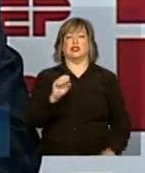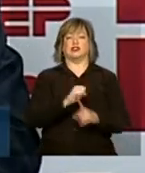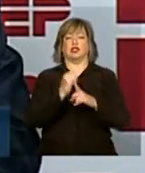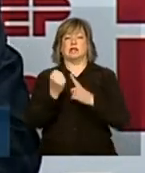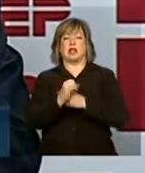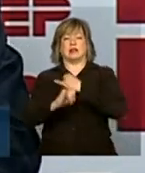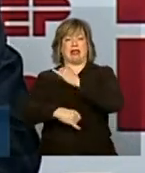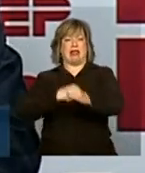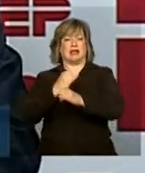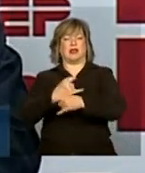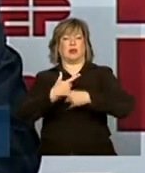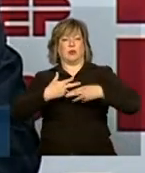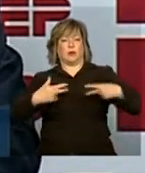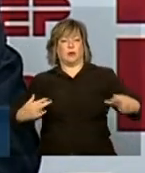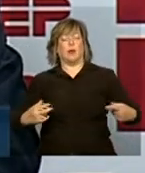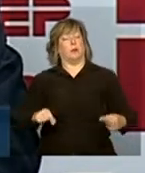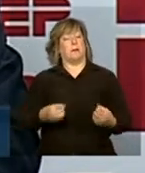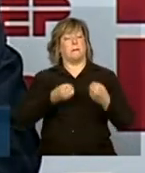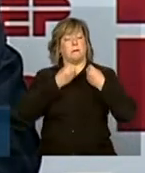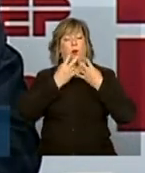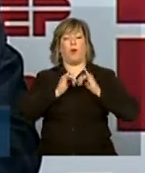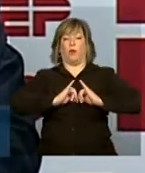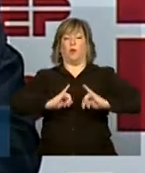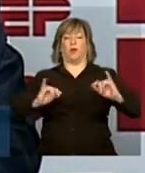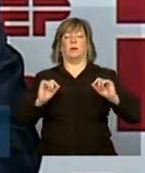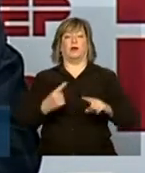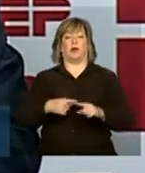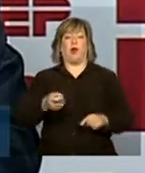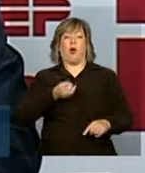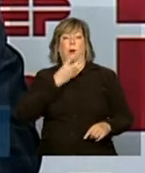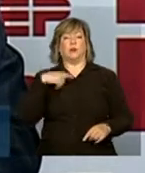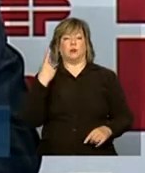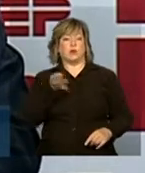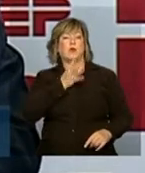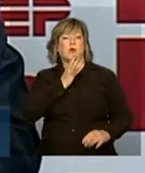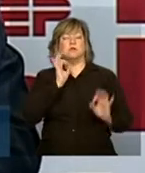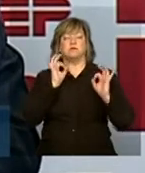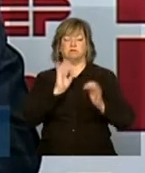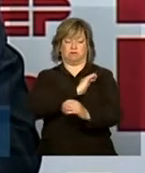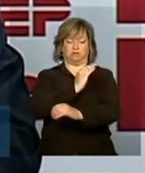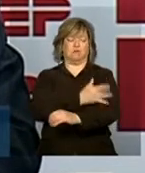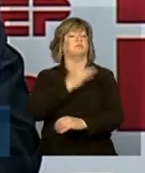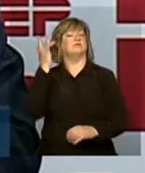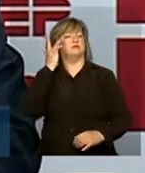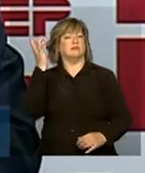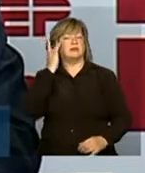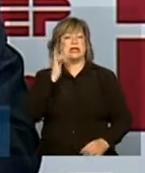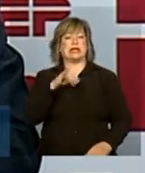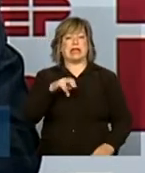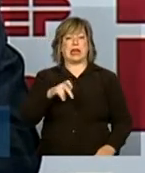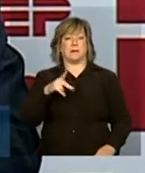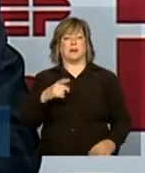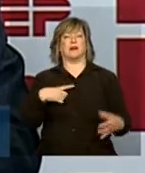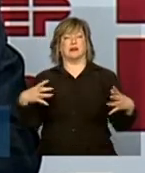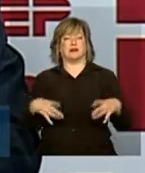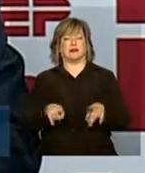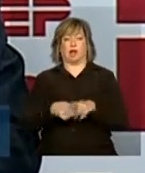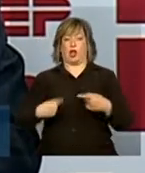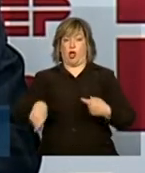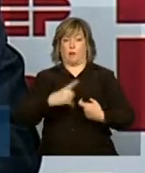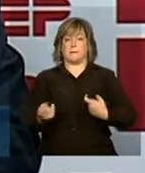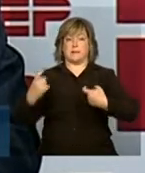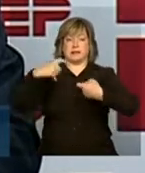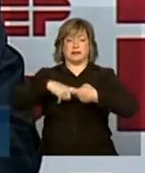uma ótima repercussão, que é, eu diria, um reconhecimento da competência da equipe do INEP e também dos nossos